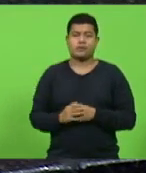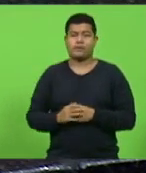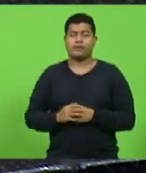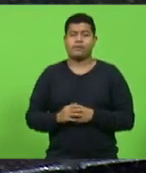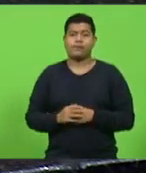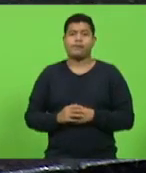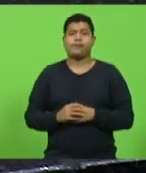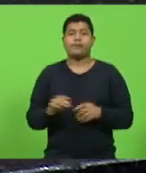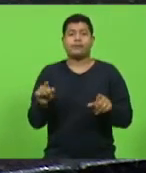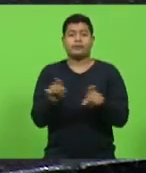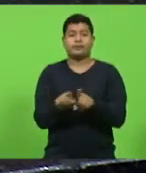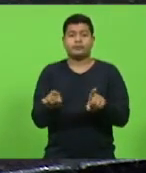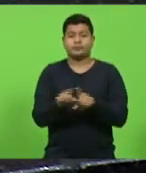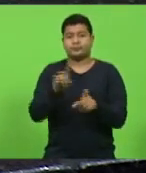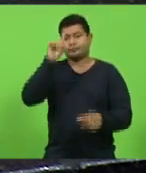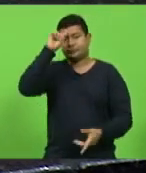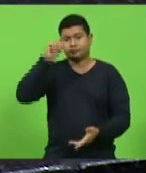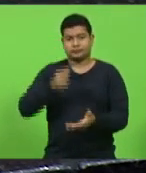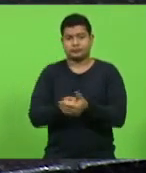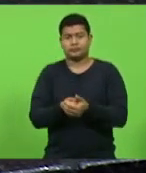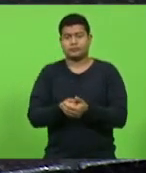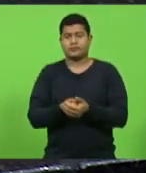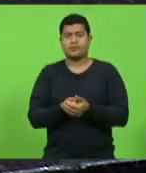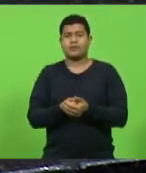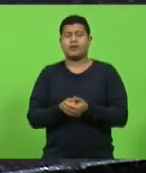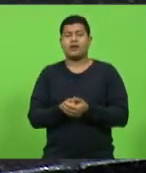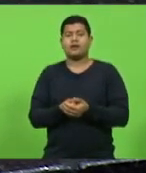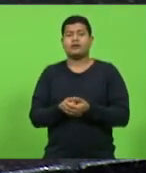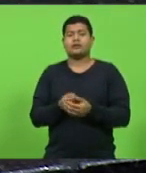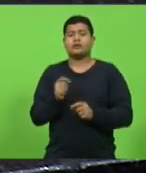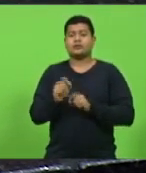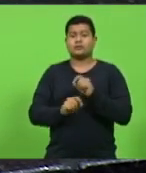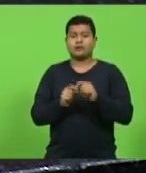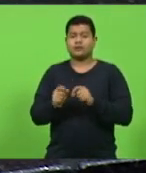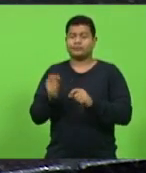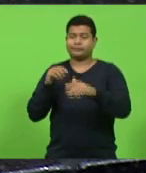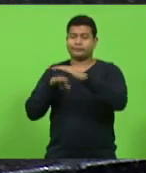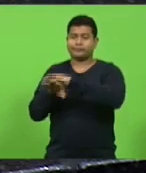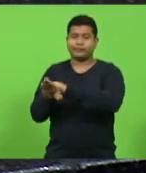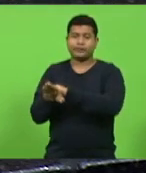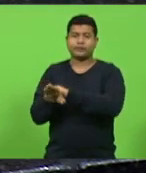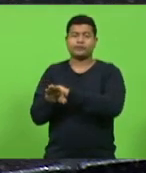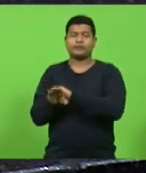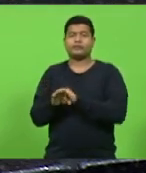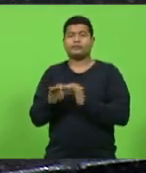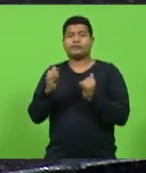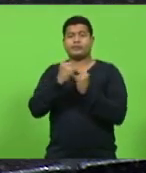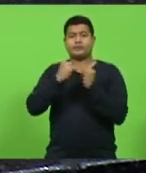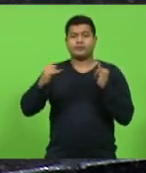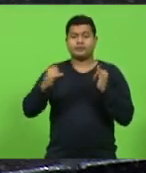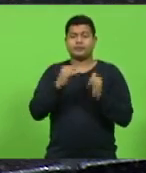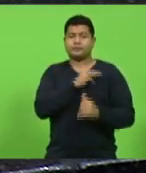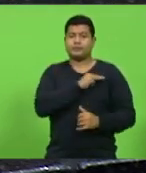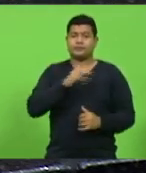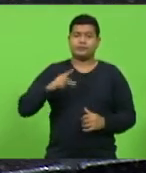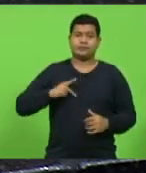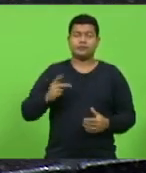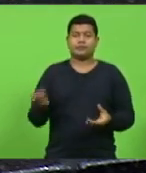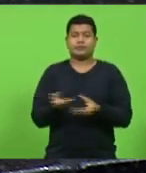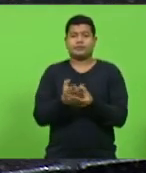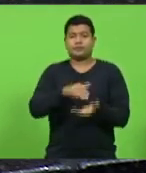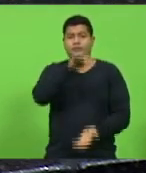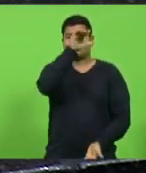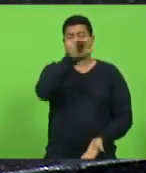ainda decisão de promoção de arquivamento parcial do Ministério Público de Santa Catarina nos autos do inquérito